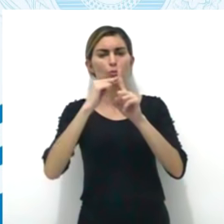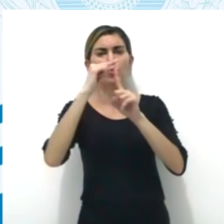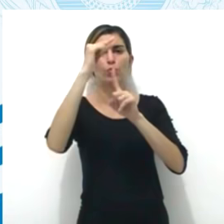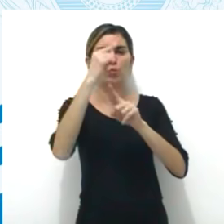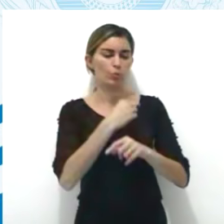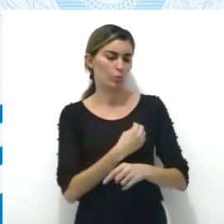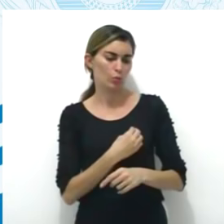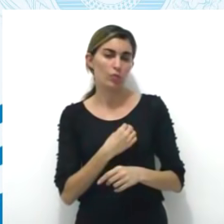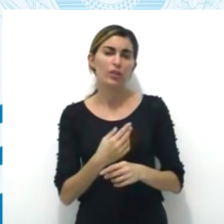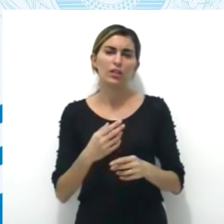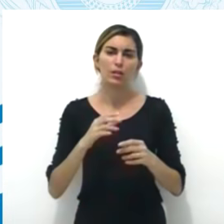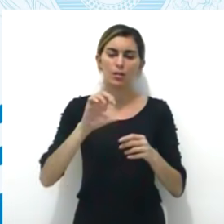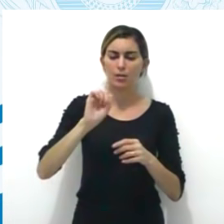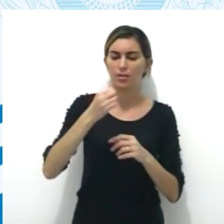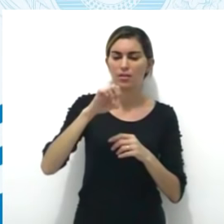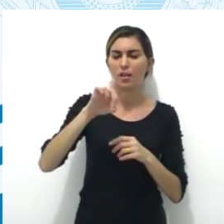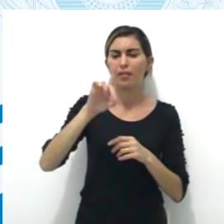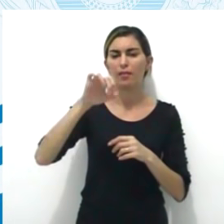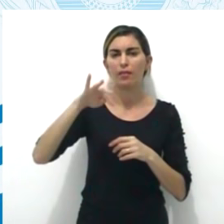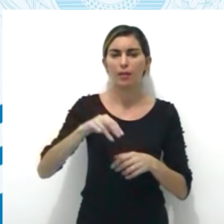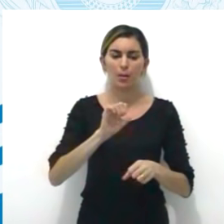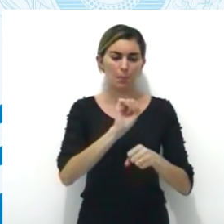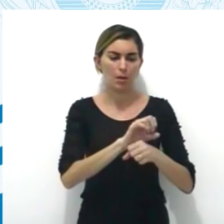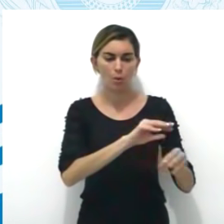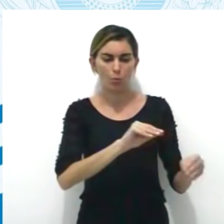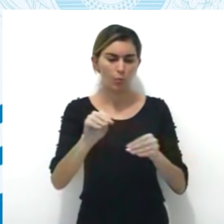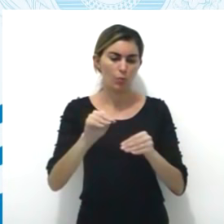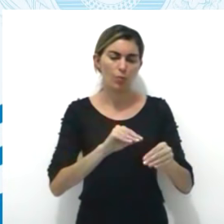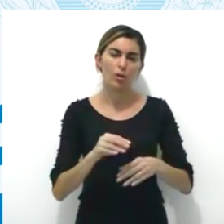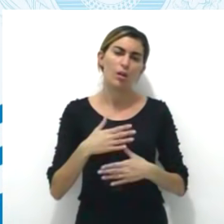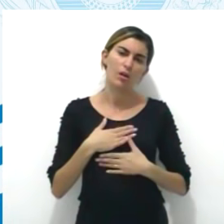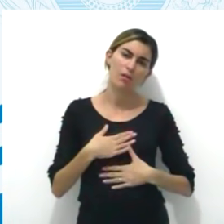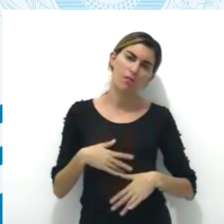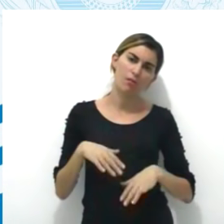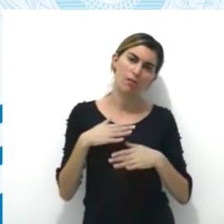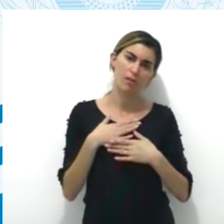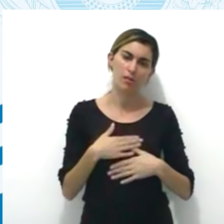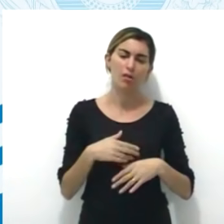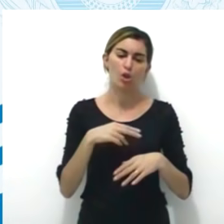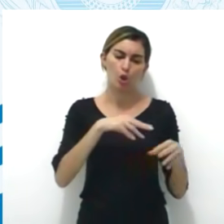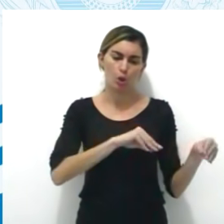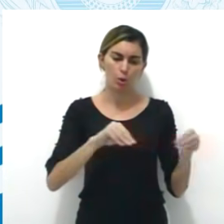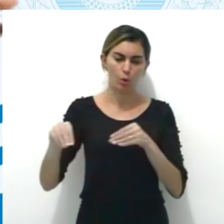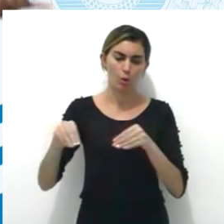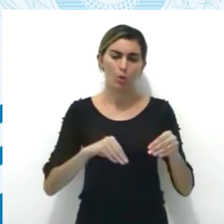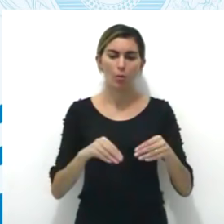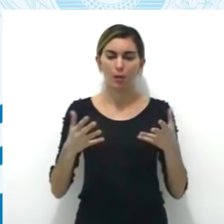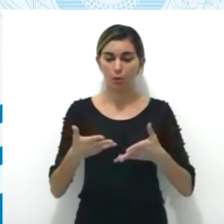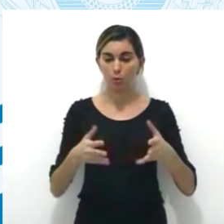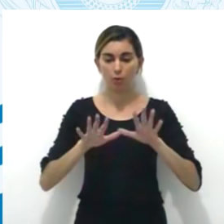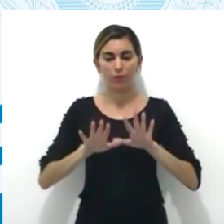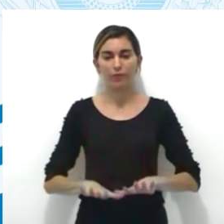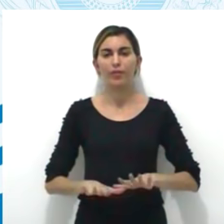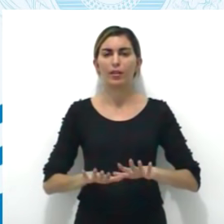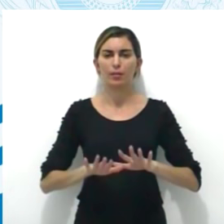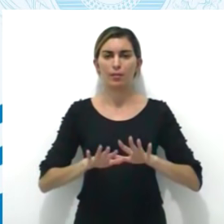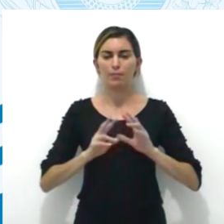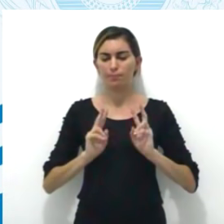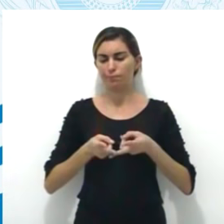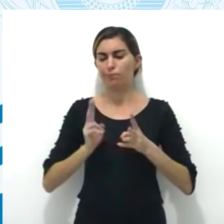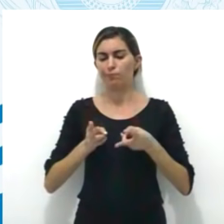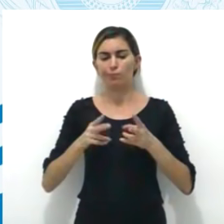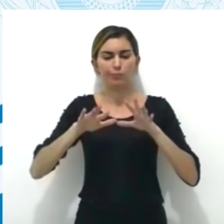estilo de vida, sedentário. Então, vamos deixar de ser no Paleolítico, que era nômade, e no Neolítico agora ele é o